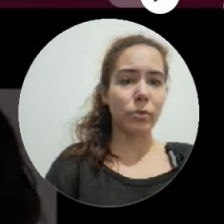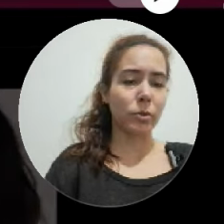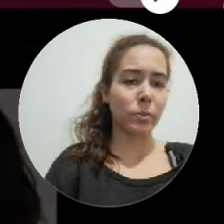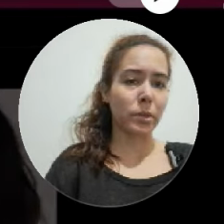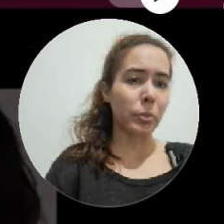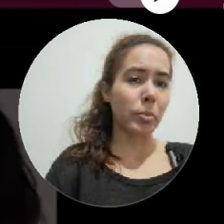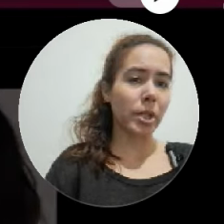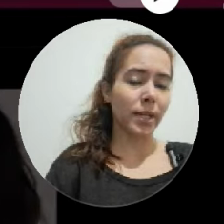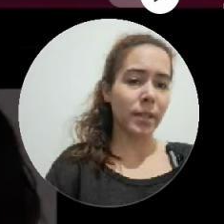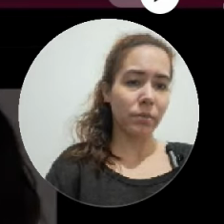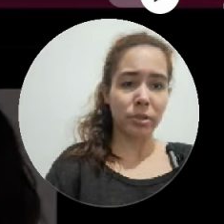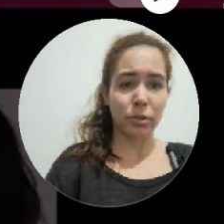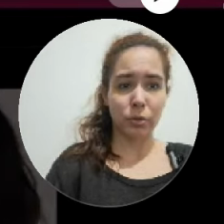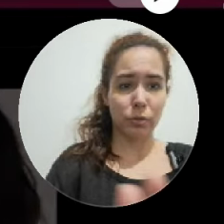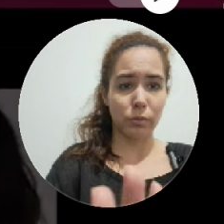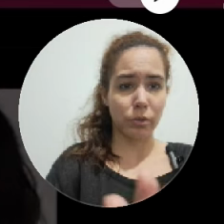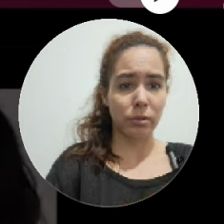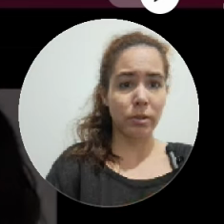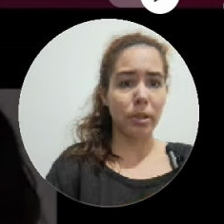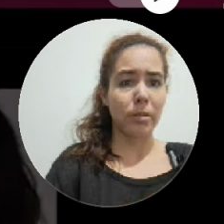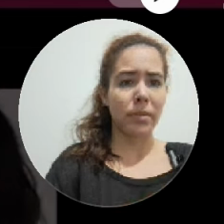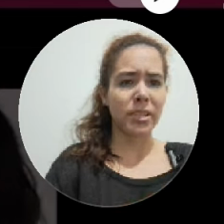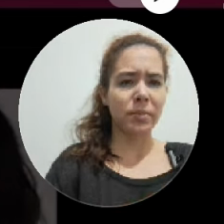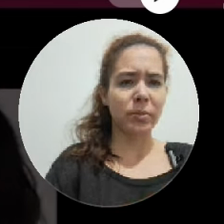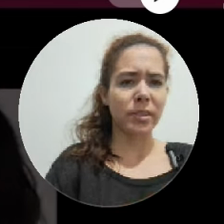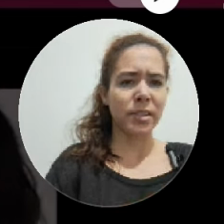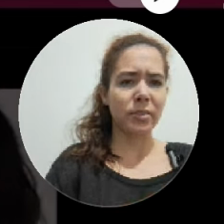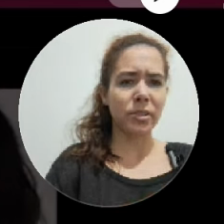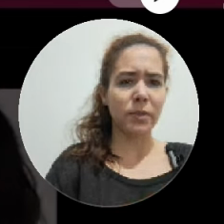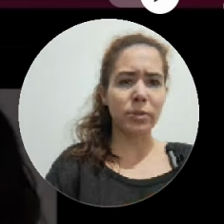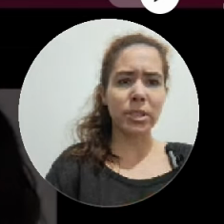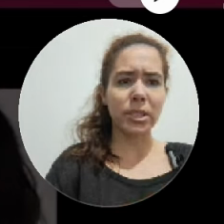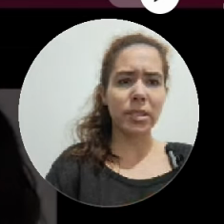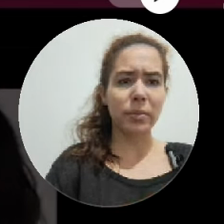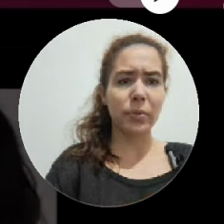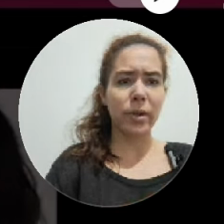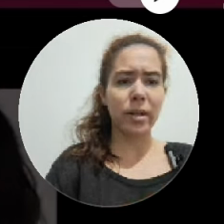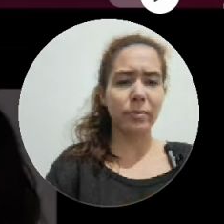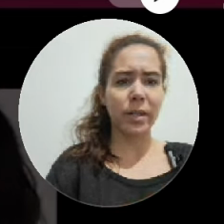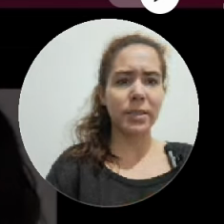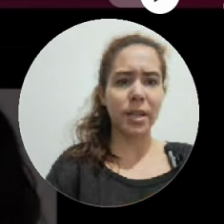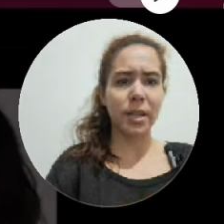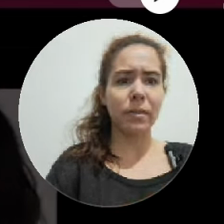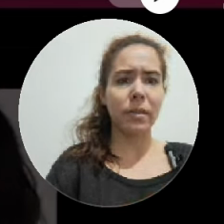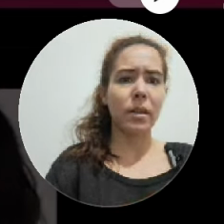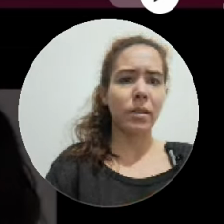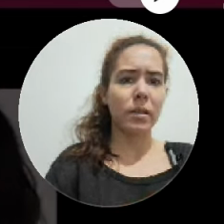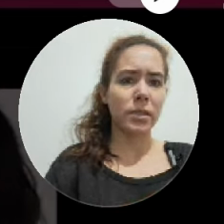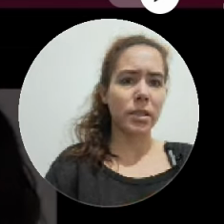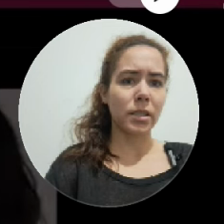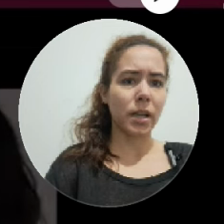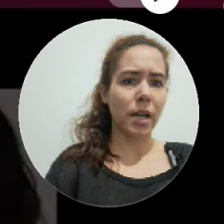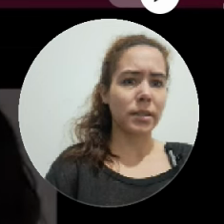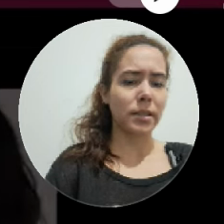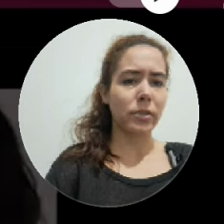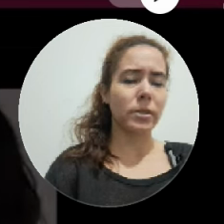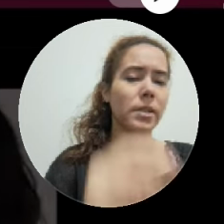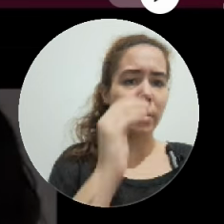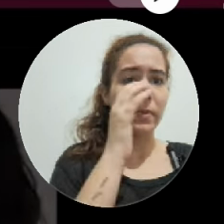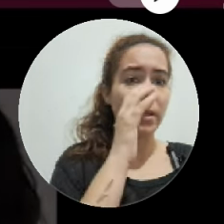visão, todo mundo pode publicar livros, todo mundo. Mas, tipo, tem certos livros que, tipo, era pra ser. Se